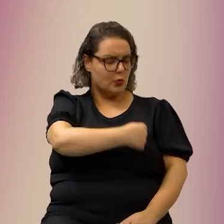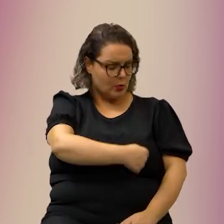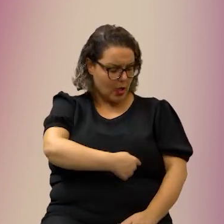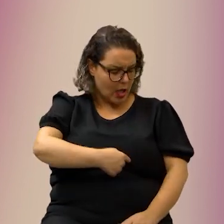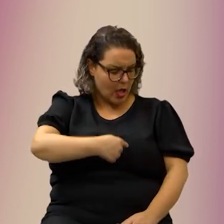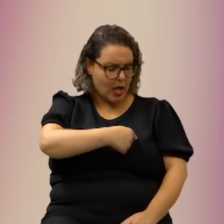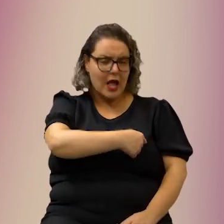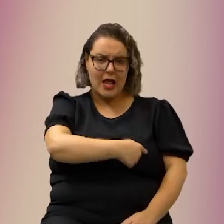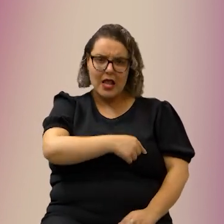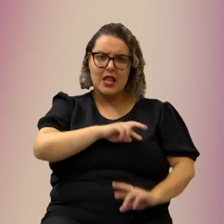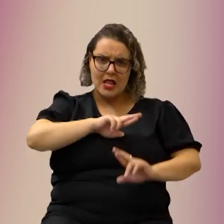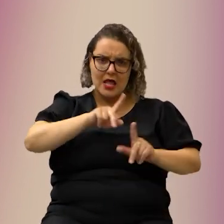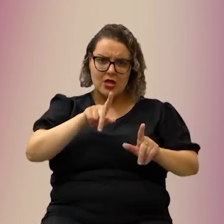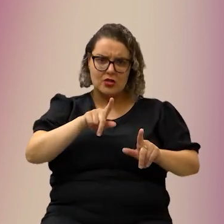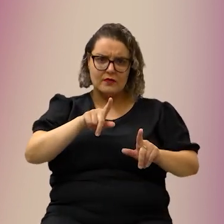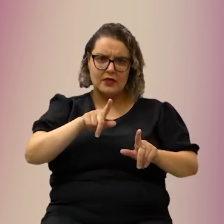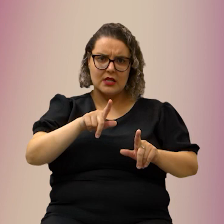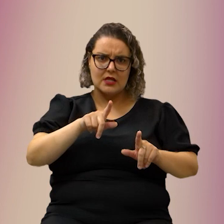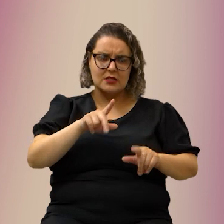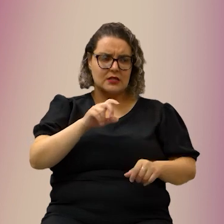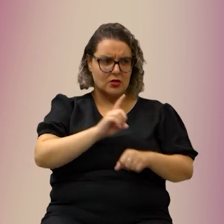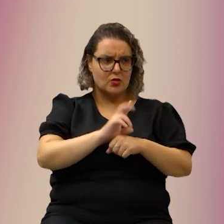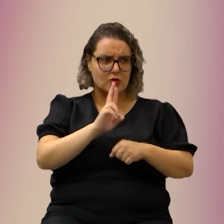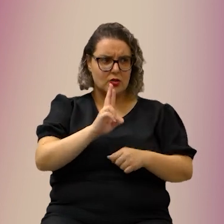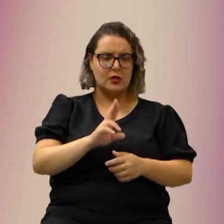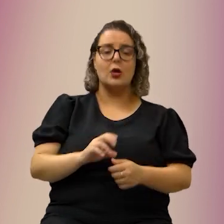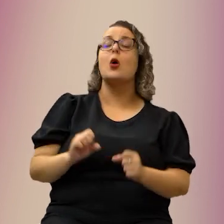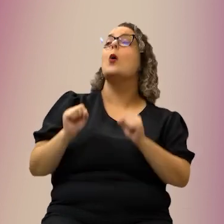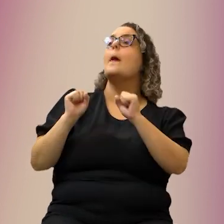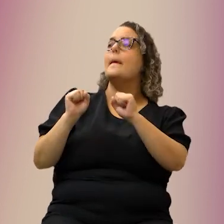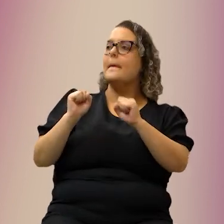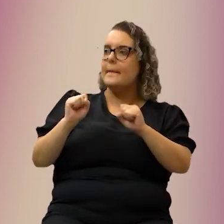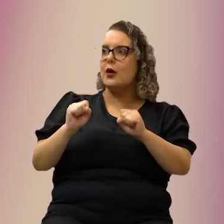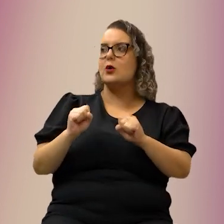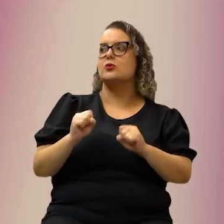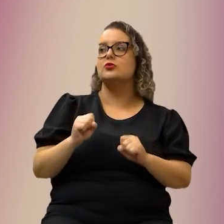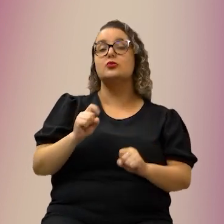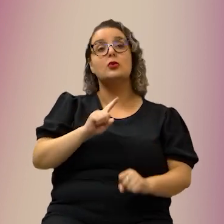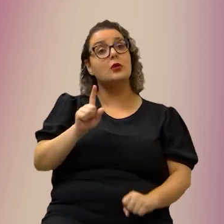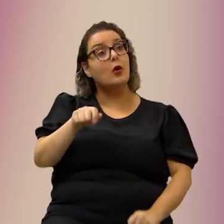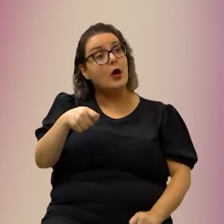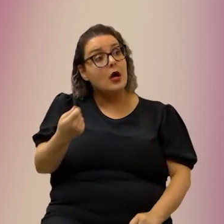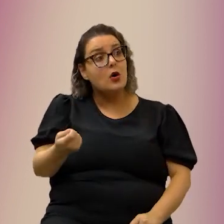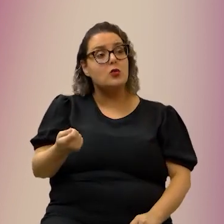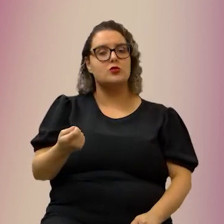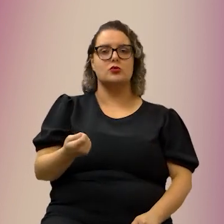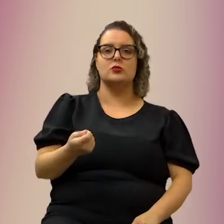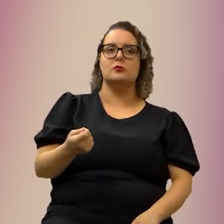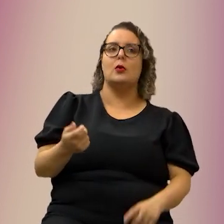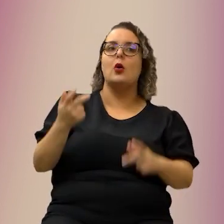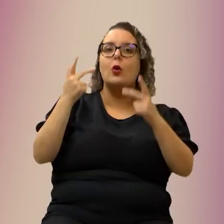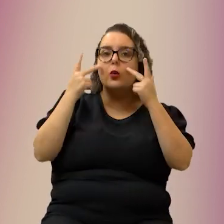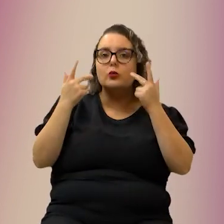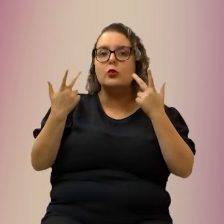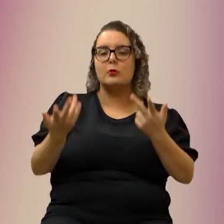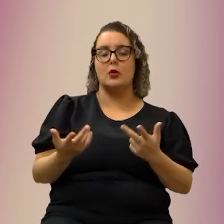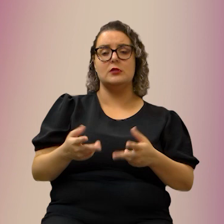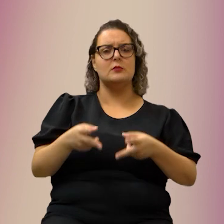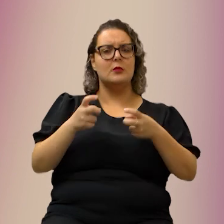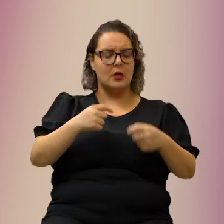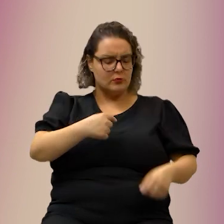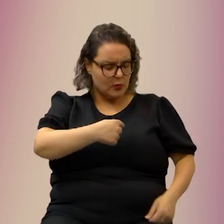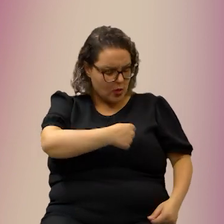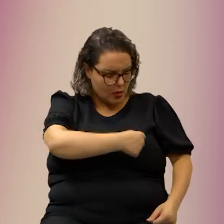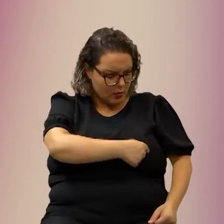do mamilo pode ter alterações, doutora? Pode, em geral não é um sinal muito precoce, então se